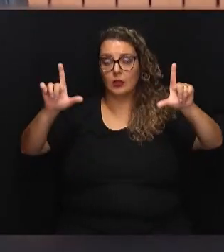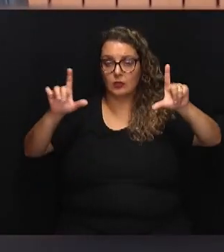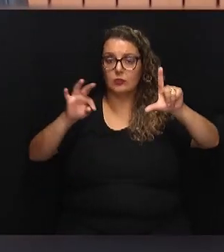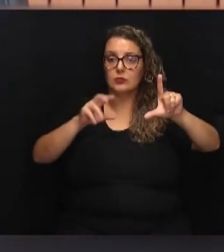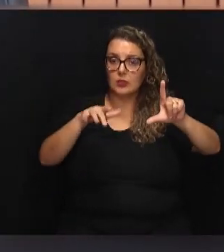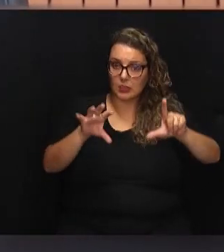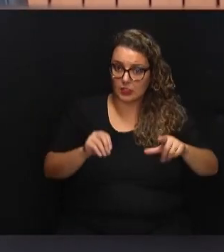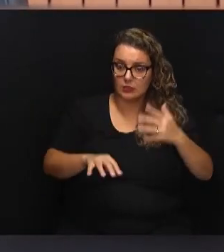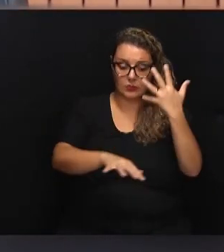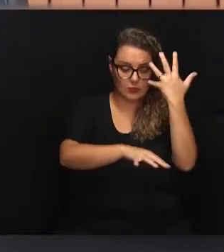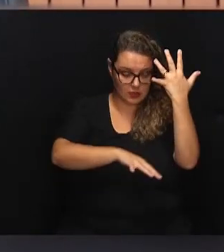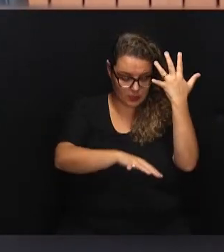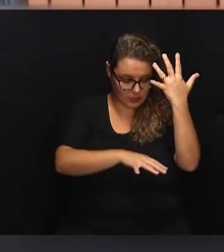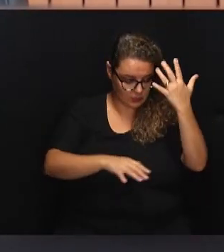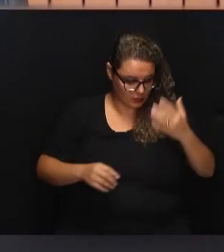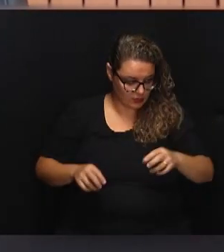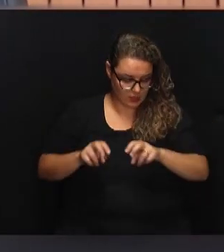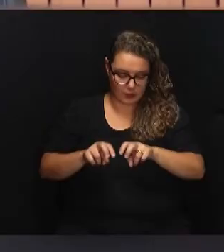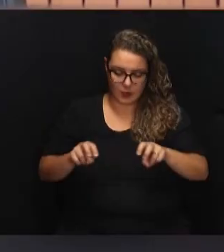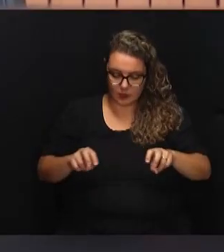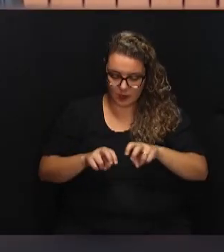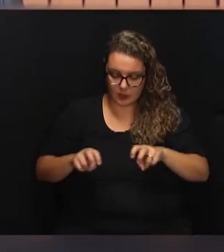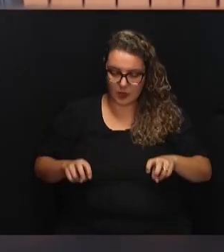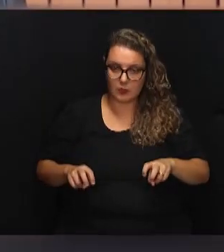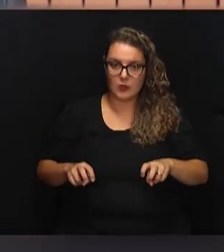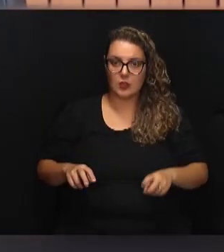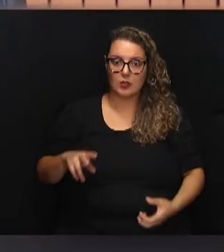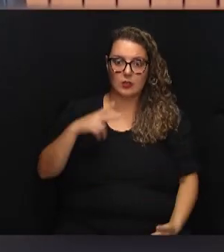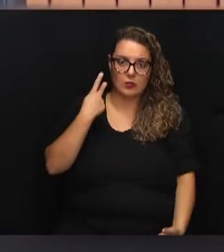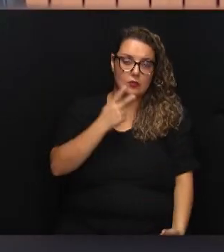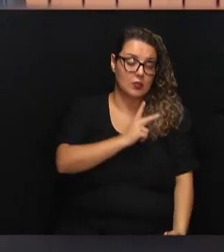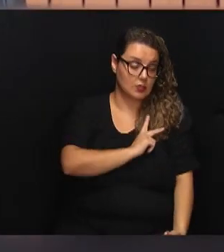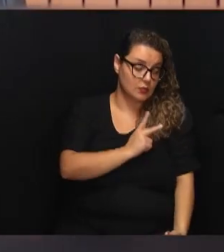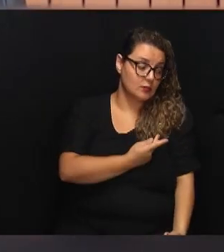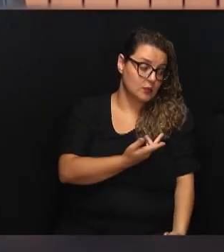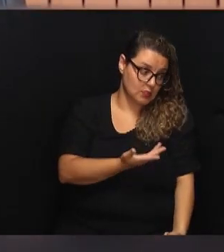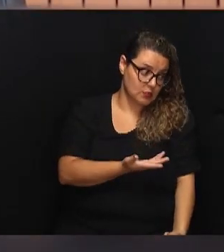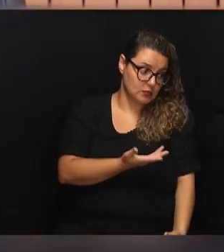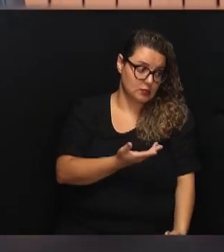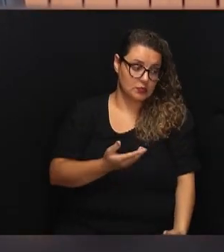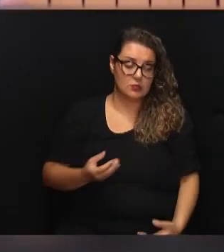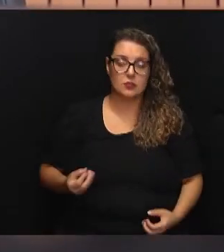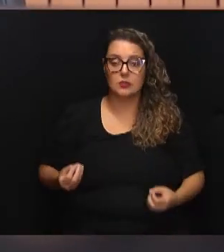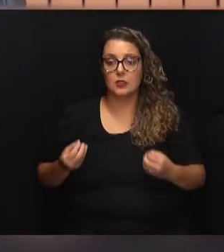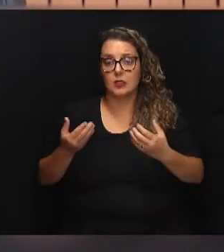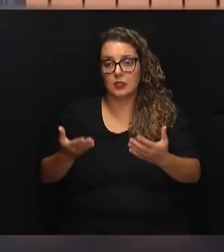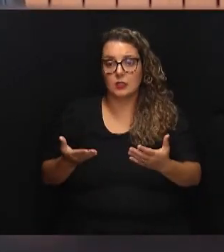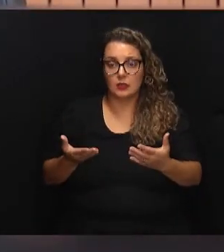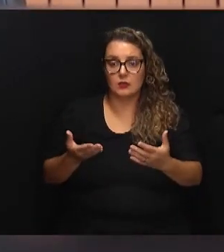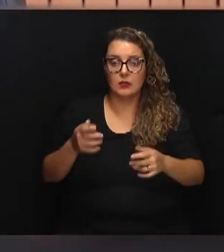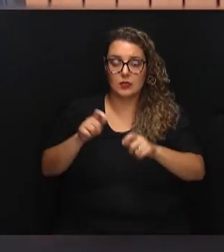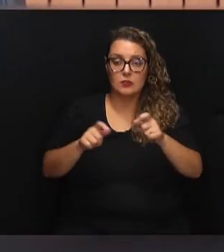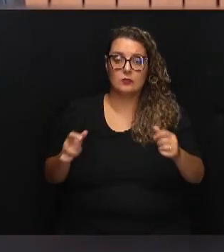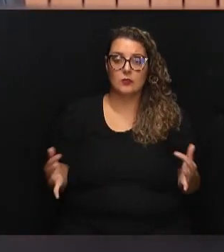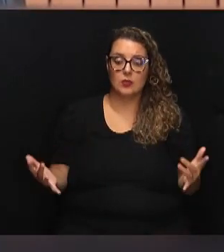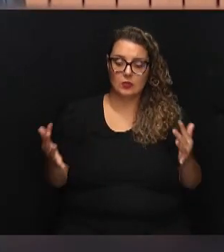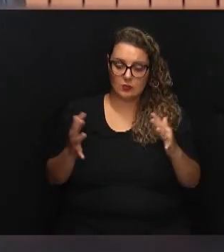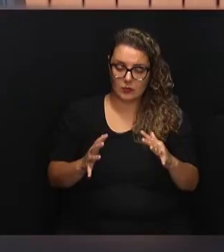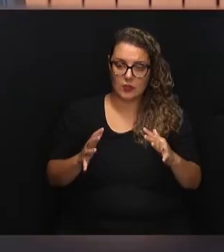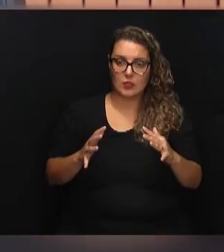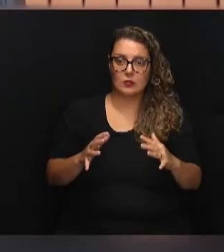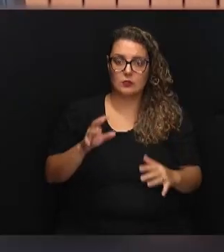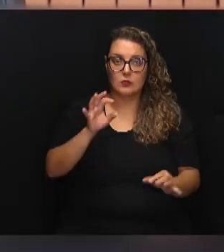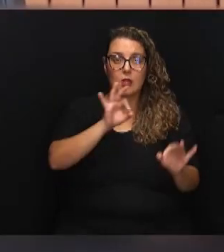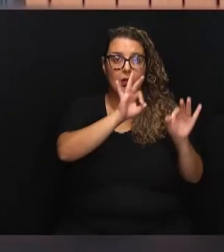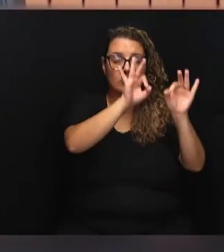nas praças, colocar as cadeiras lá, vereador Paulo Haddad, e trazer essas pessoas novamente ali para